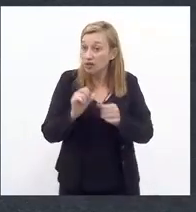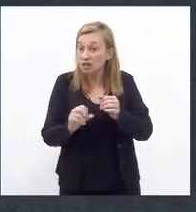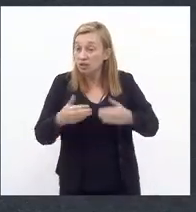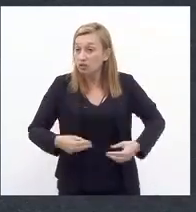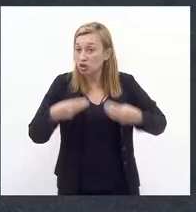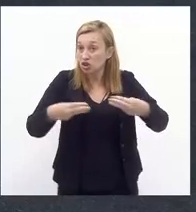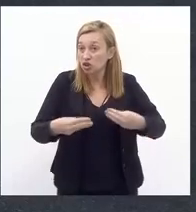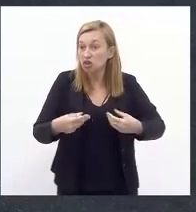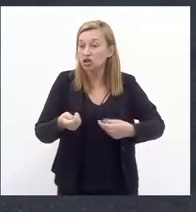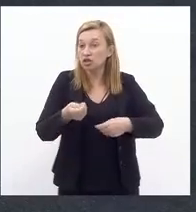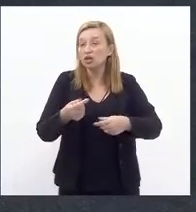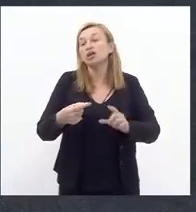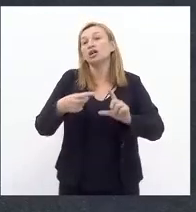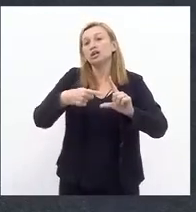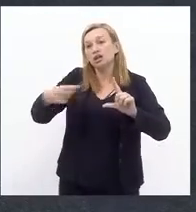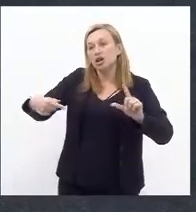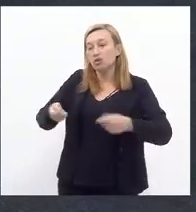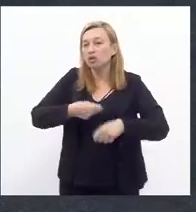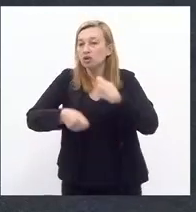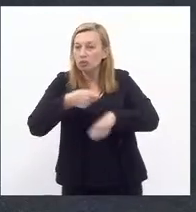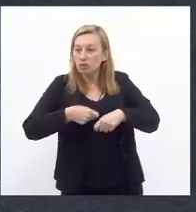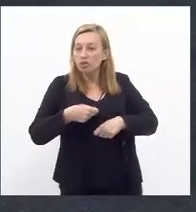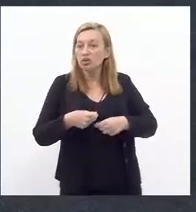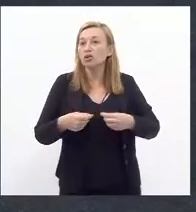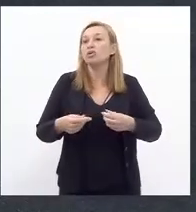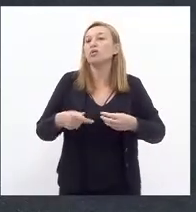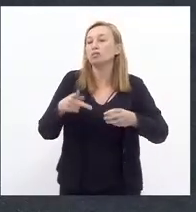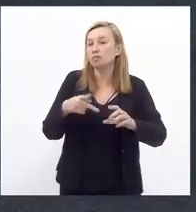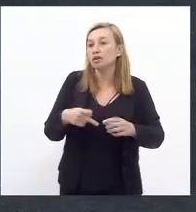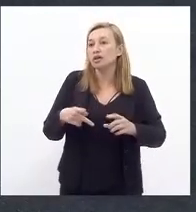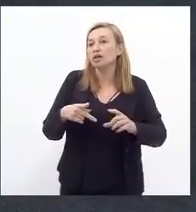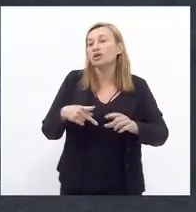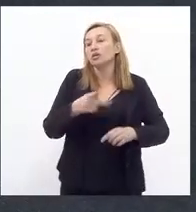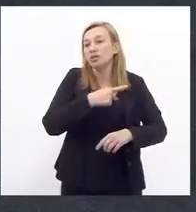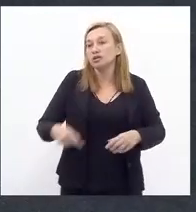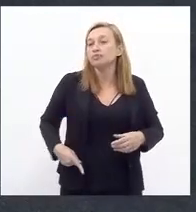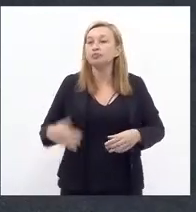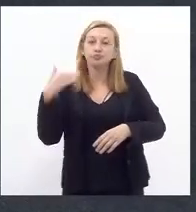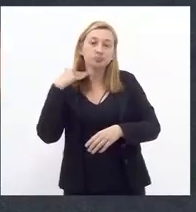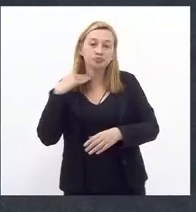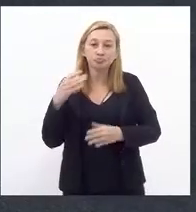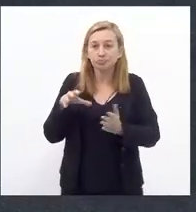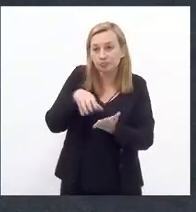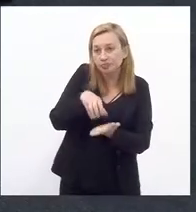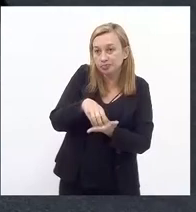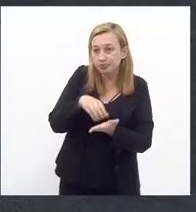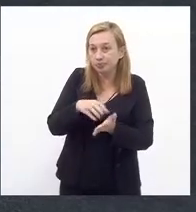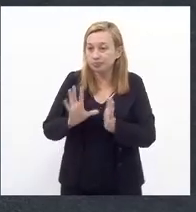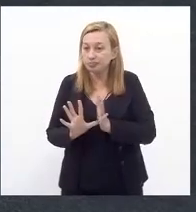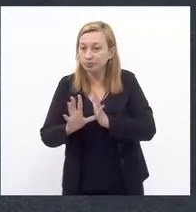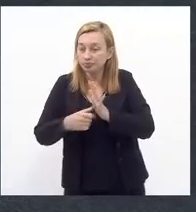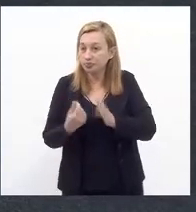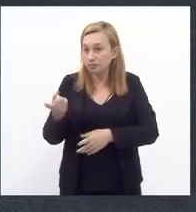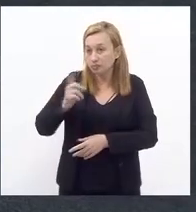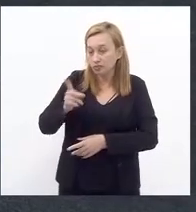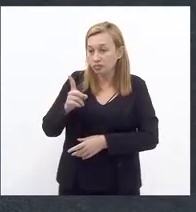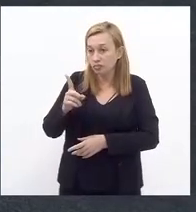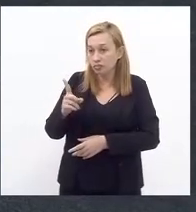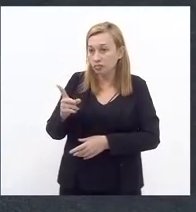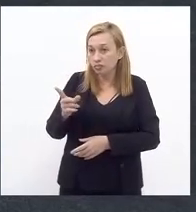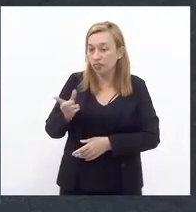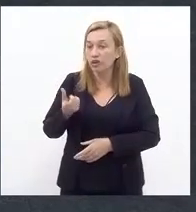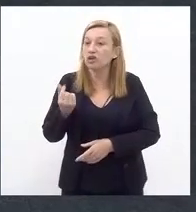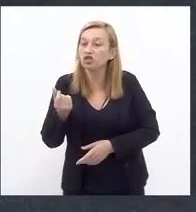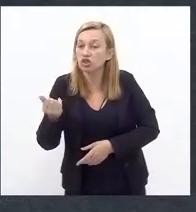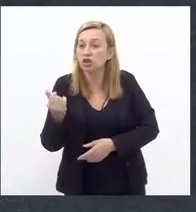ministro da economia e o presidente do Banco Central são flagrados operando a ciranda financeira especulando com dólar e ganhando dinheiro